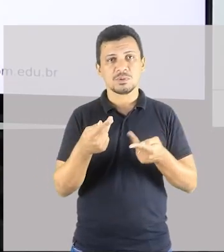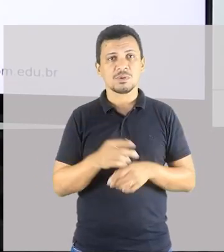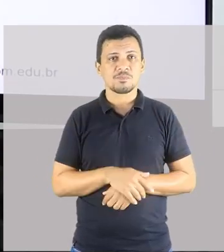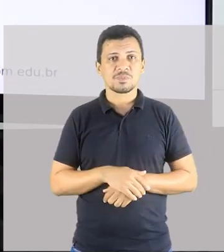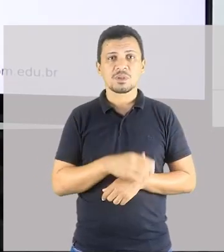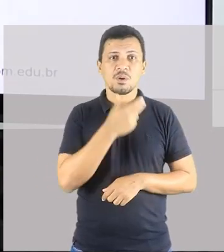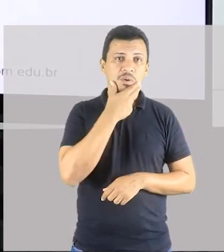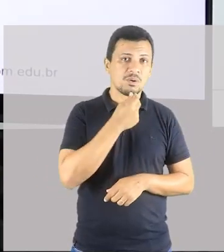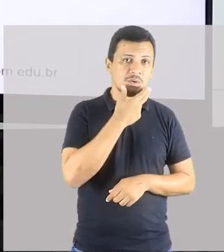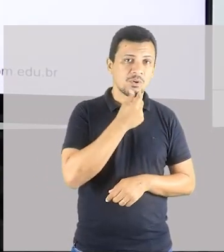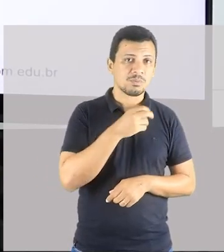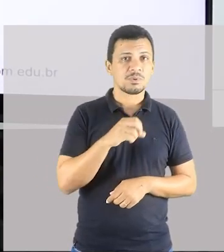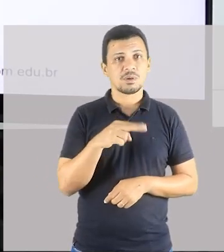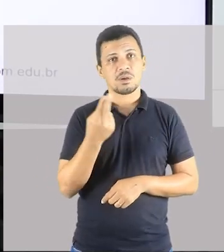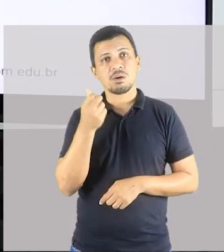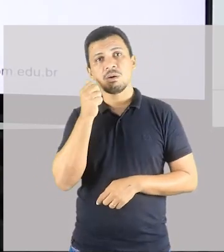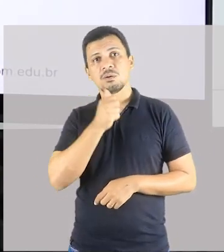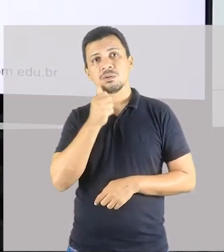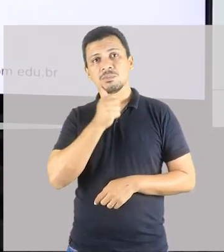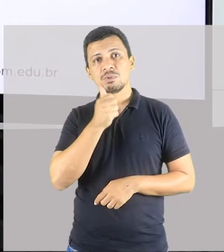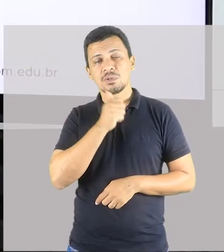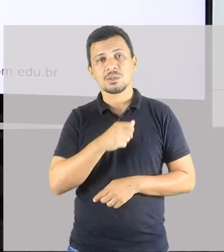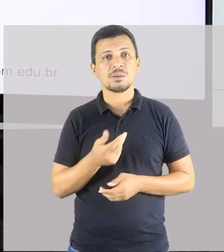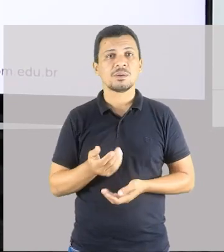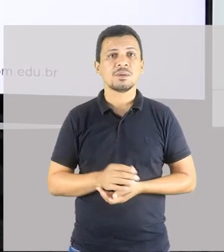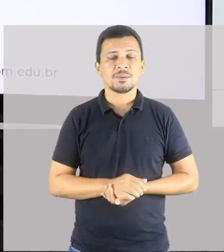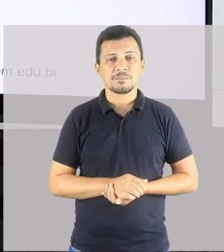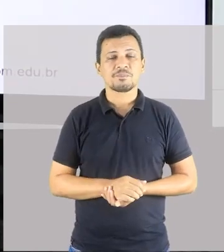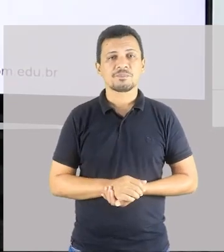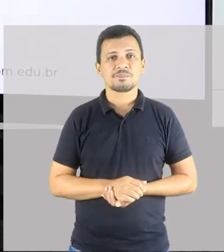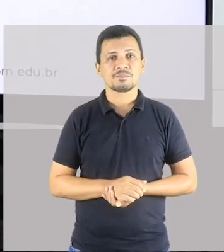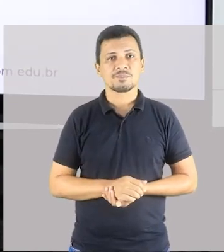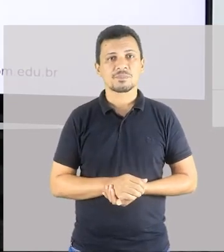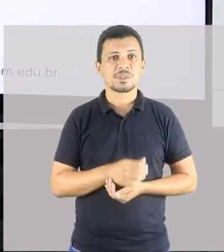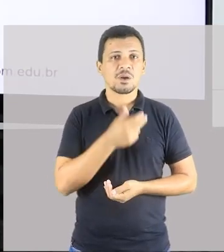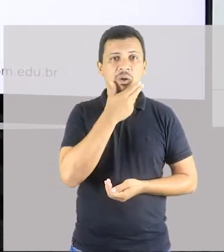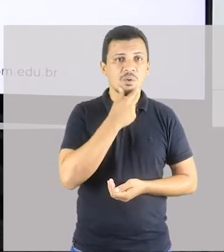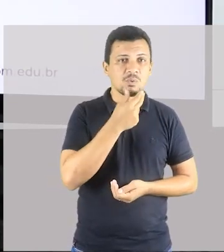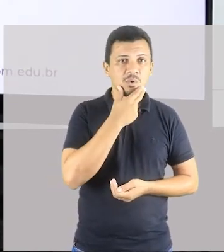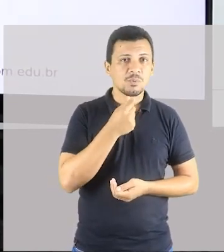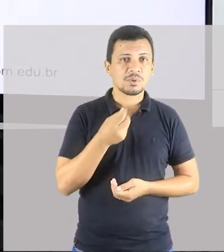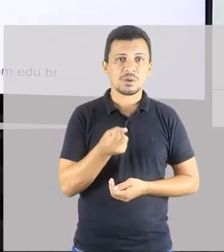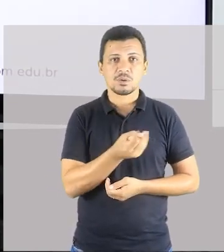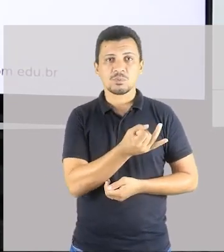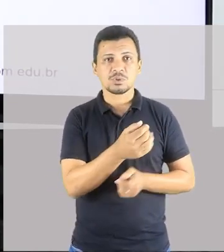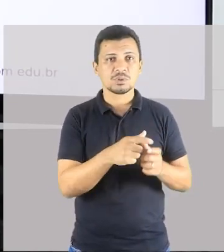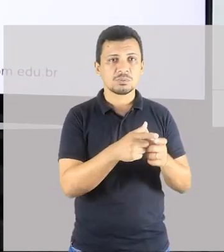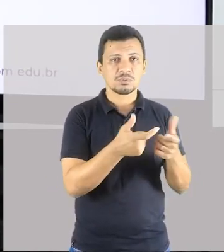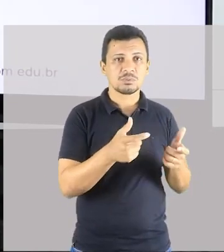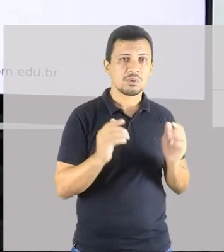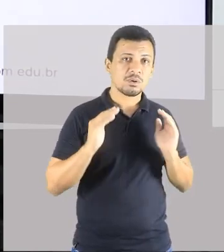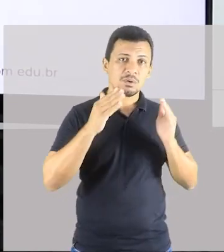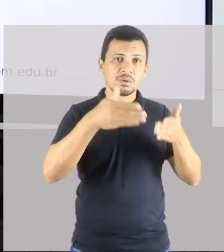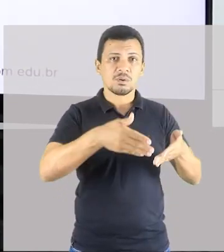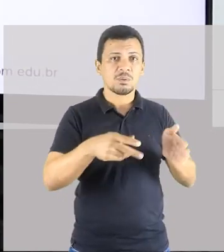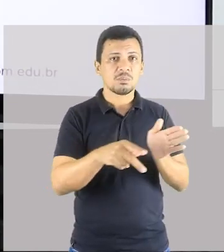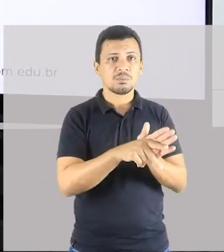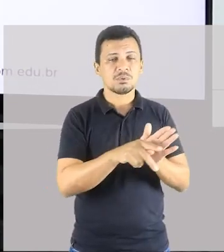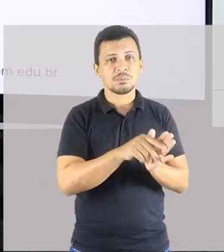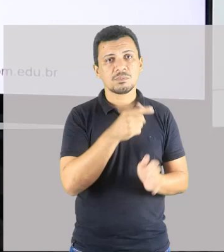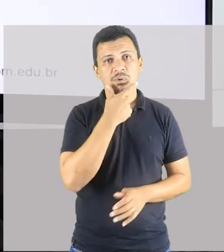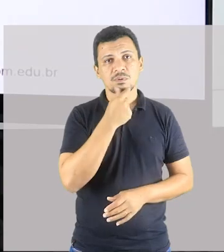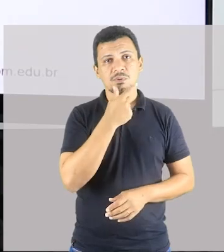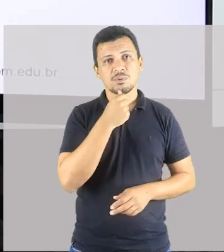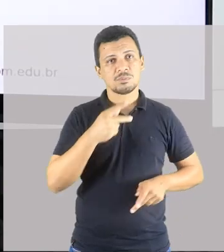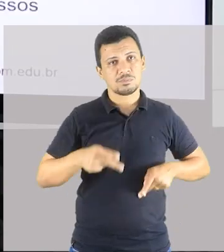da sexualidade. Nesse caso, a testosterona, um hormônio sendo mais específico para o sexo